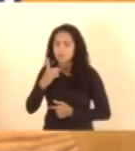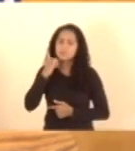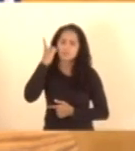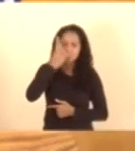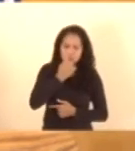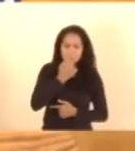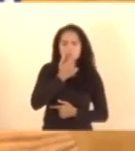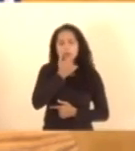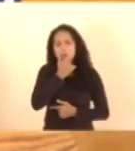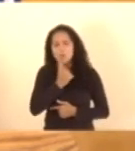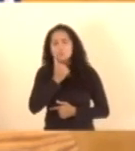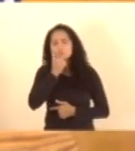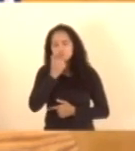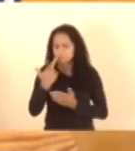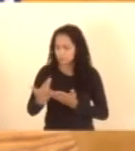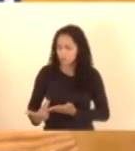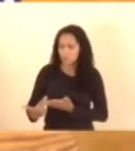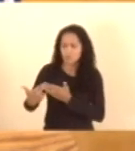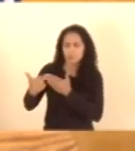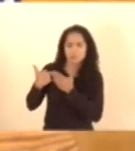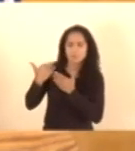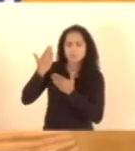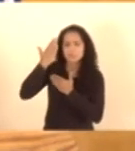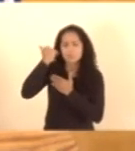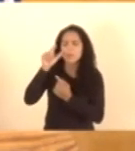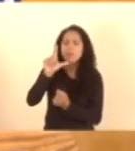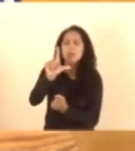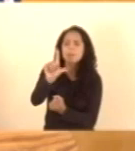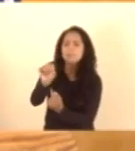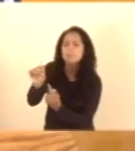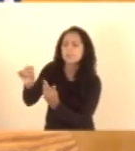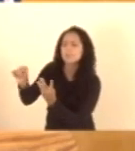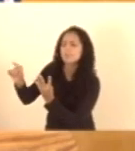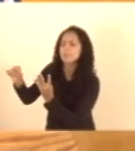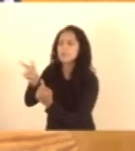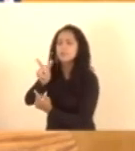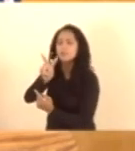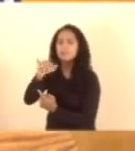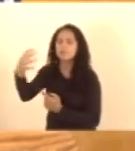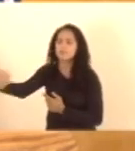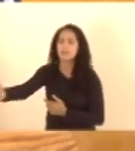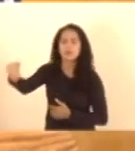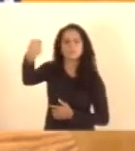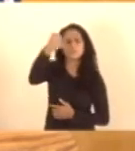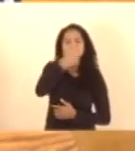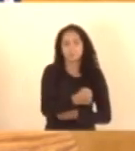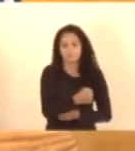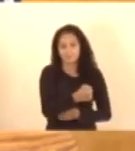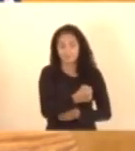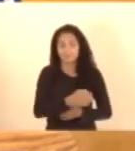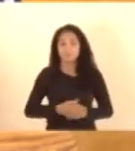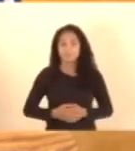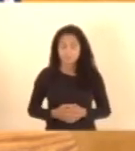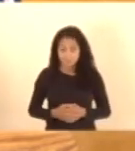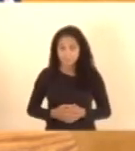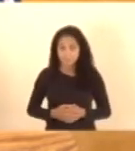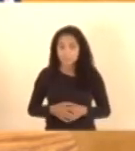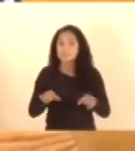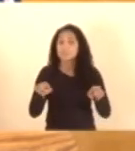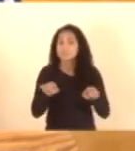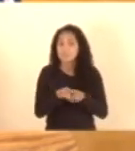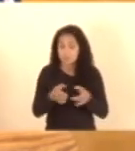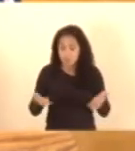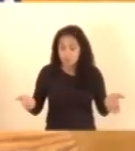e deputadas, a responsabilidade de escolher quem irá compor tão importante colegiado. E vale destacar que